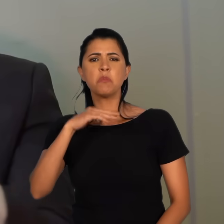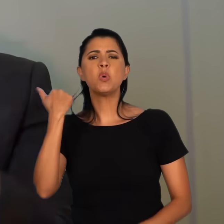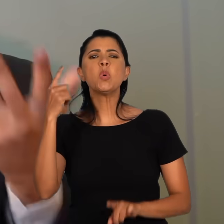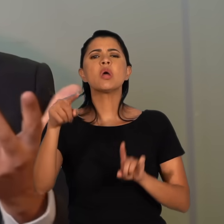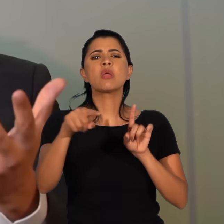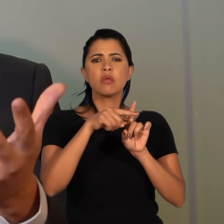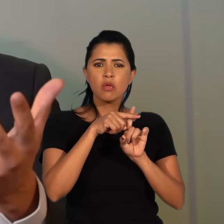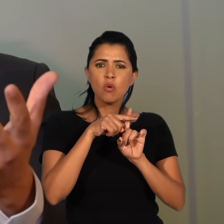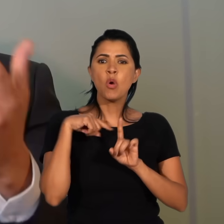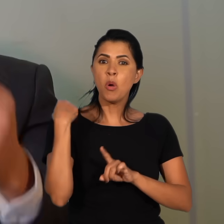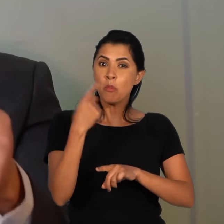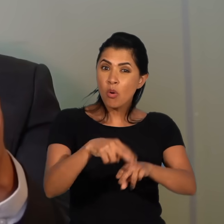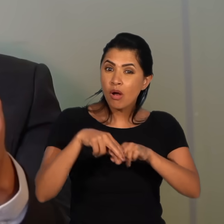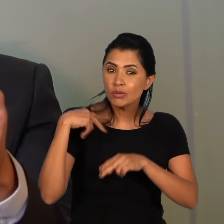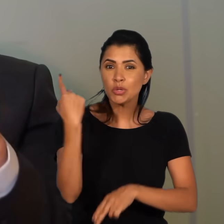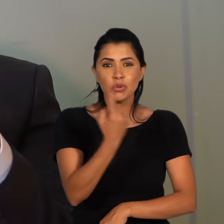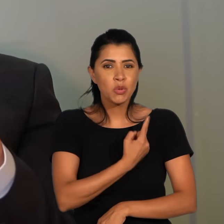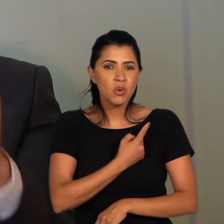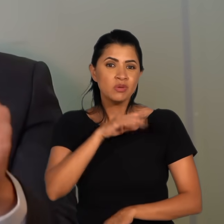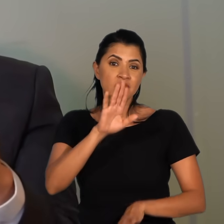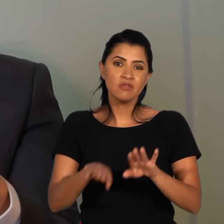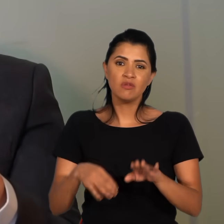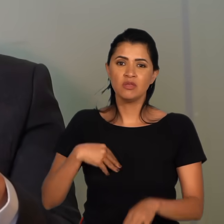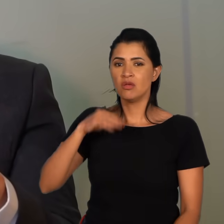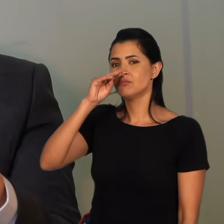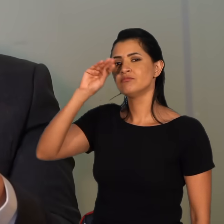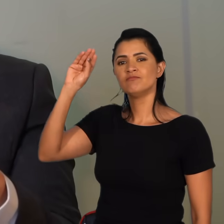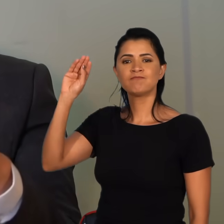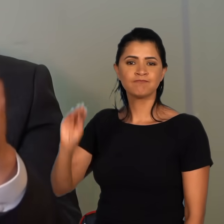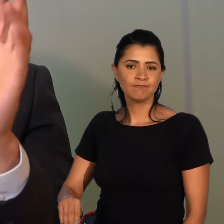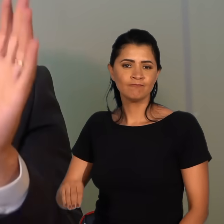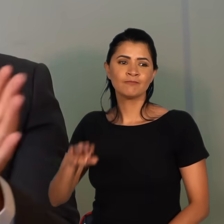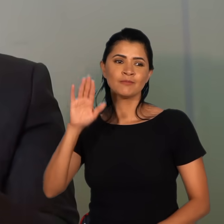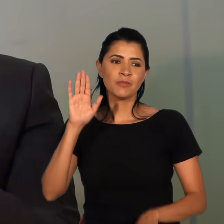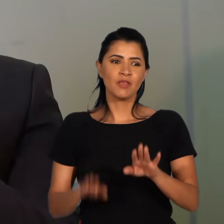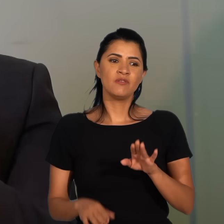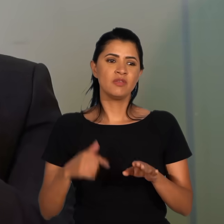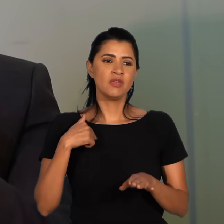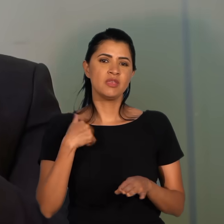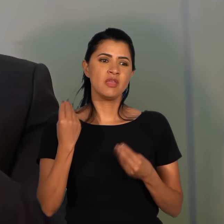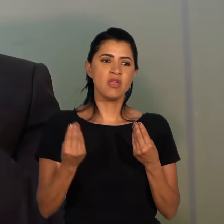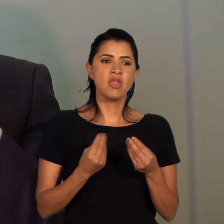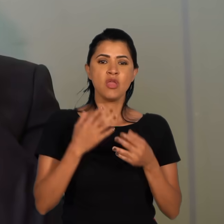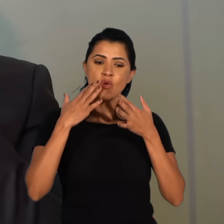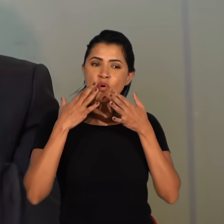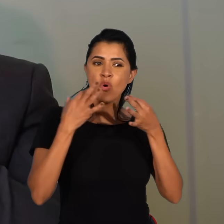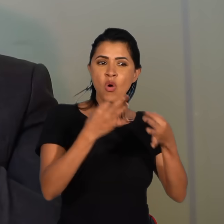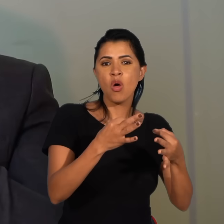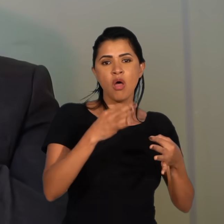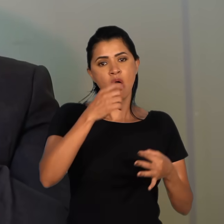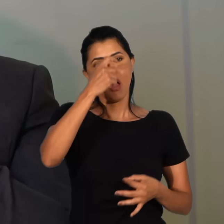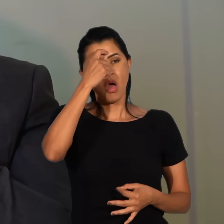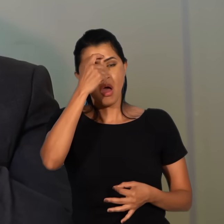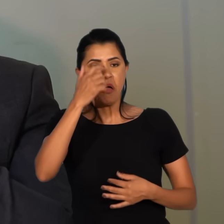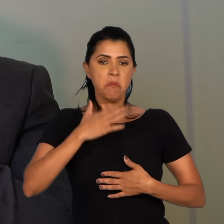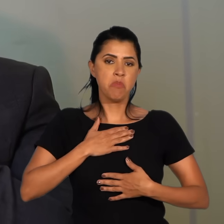mim por todos nós e muitas vezes eu não ouço a sua palavra muitas vezes eu deixo eh eu escuto a a